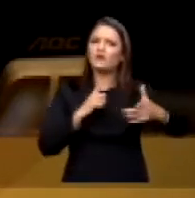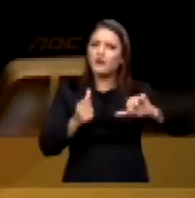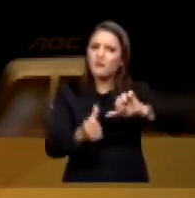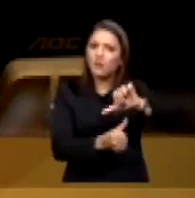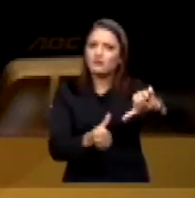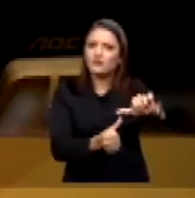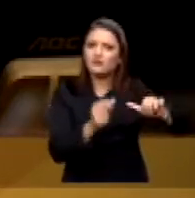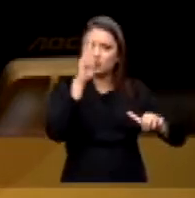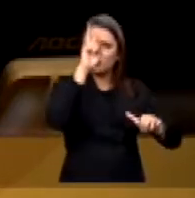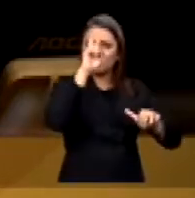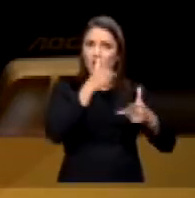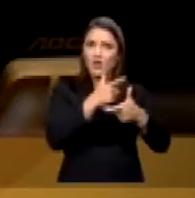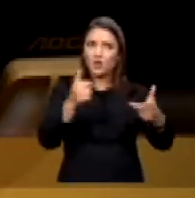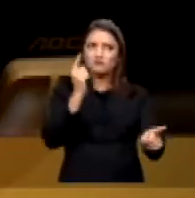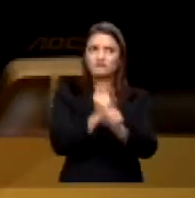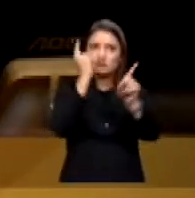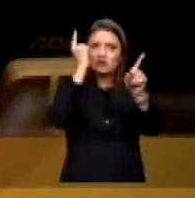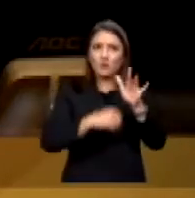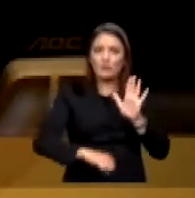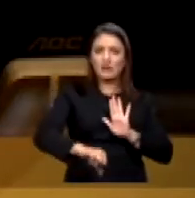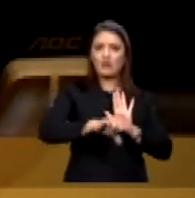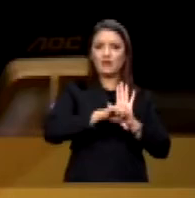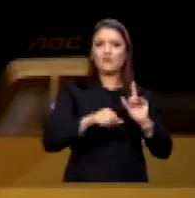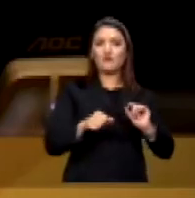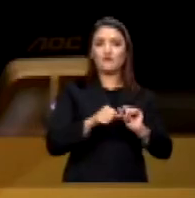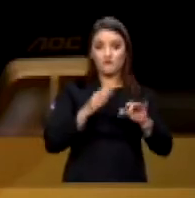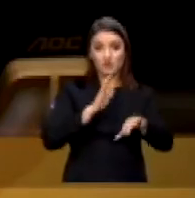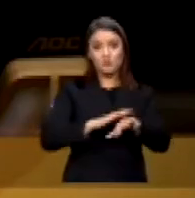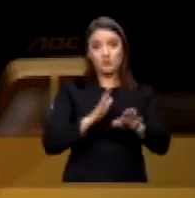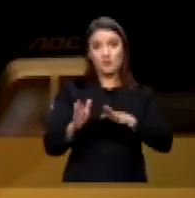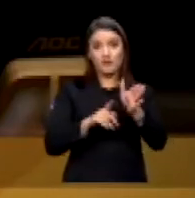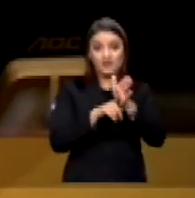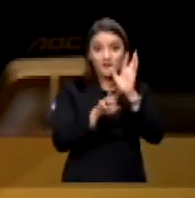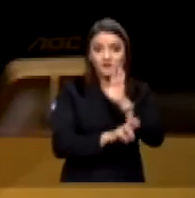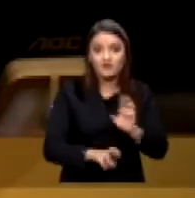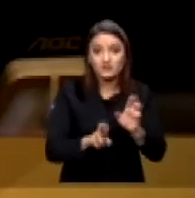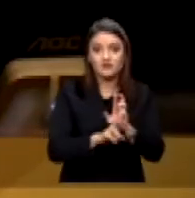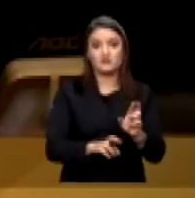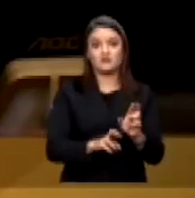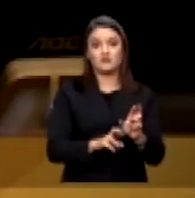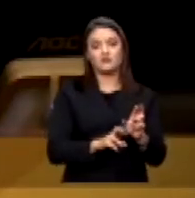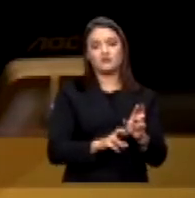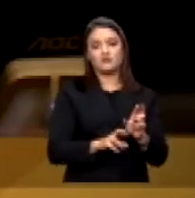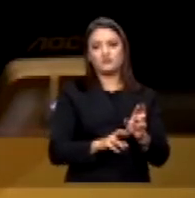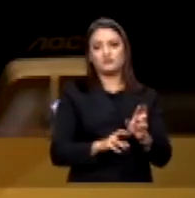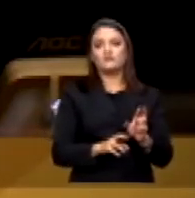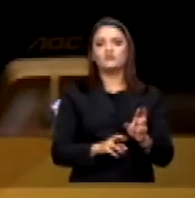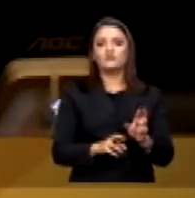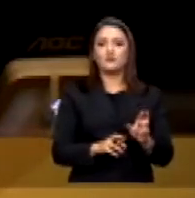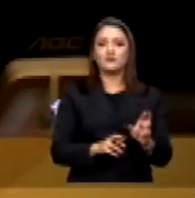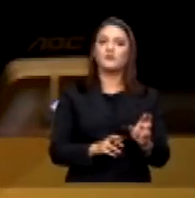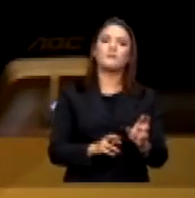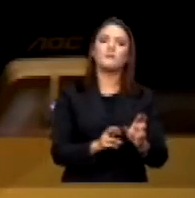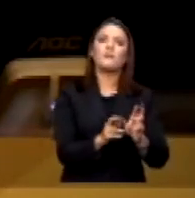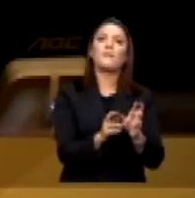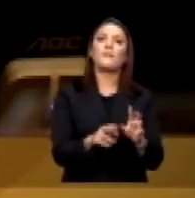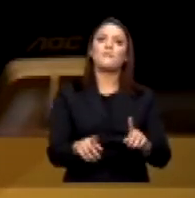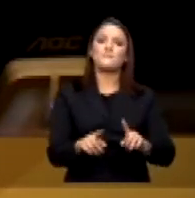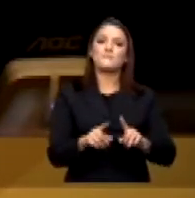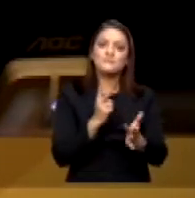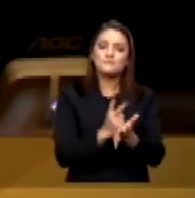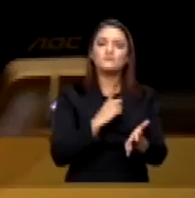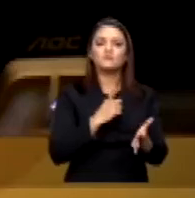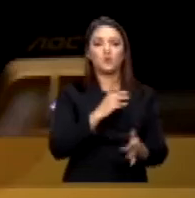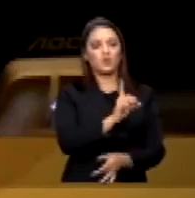em revelações criminosas que são feitas ao curso da investigação, malgrado tenha um delegado, um sistema de